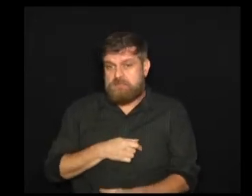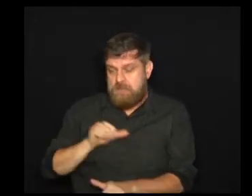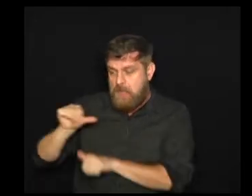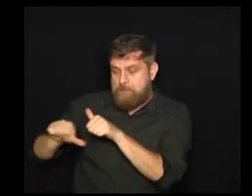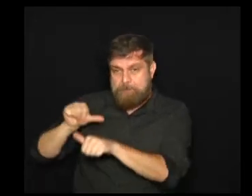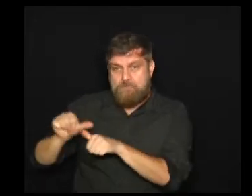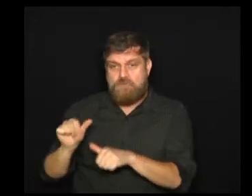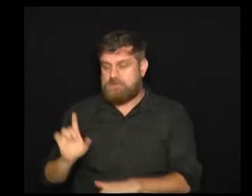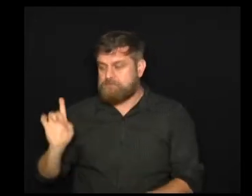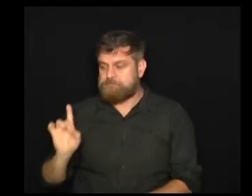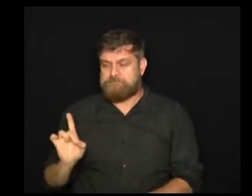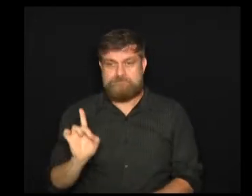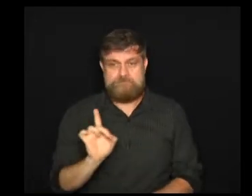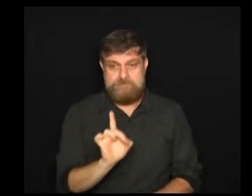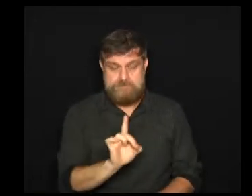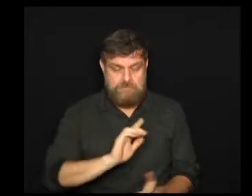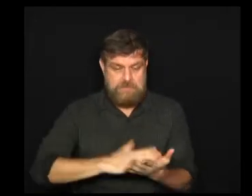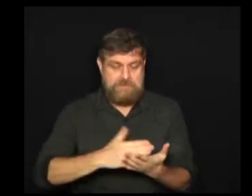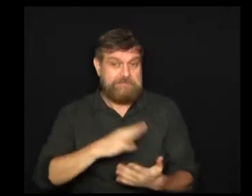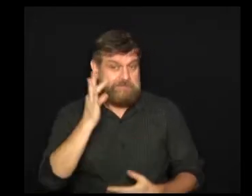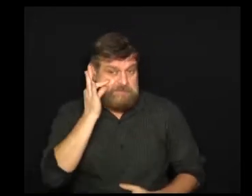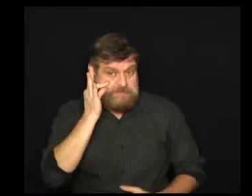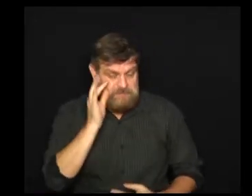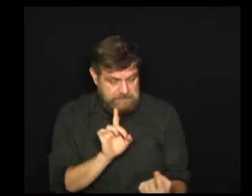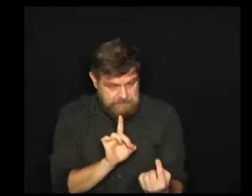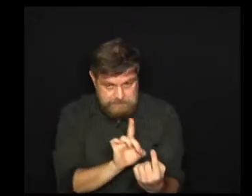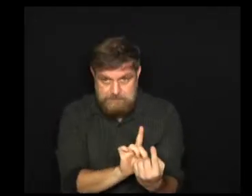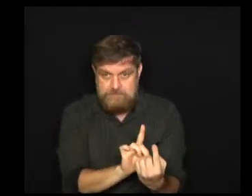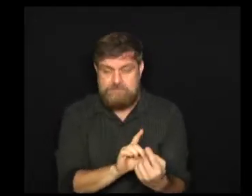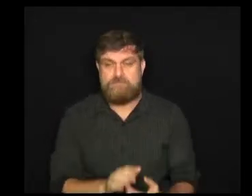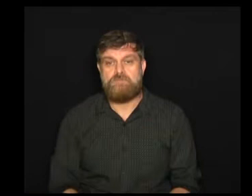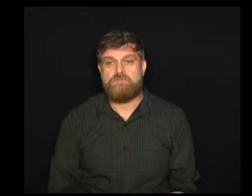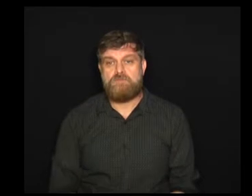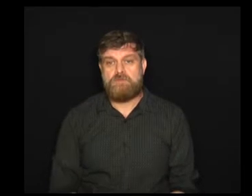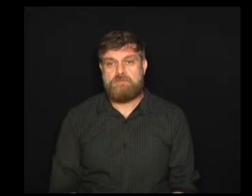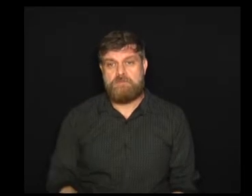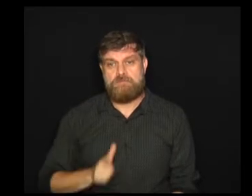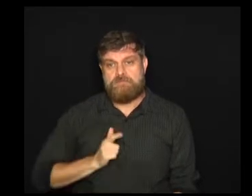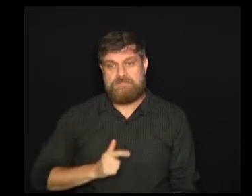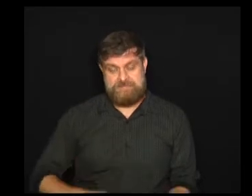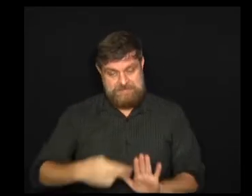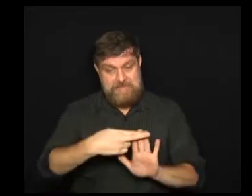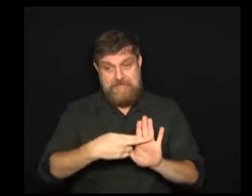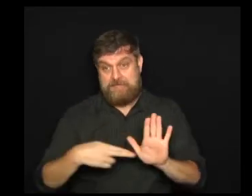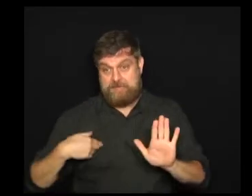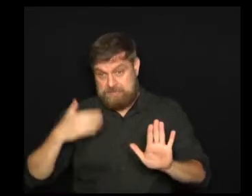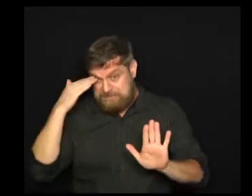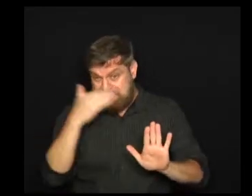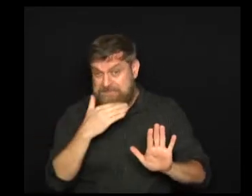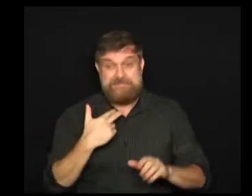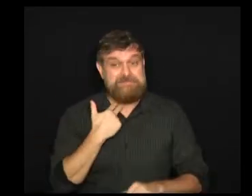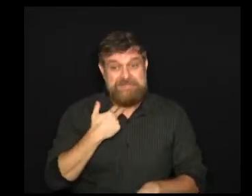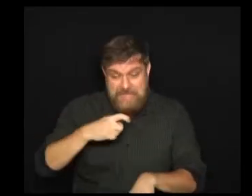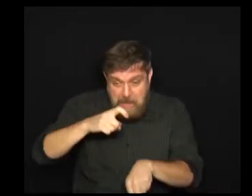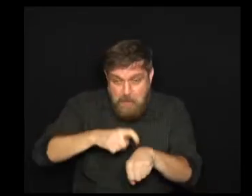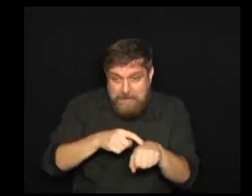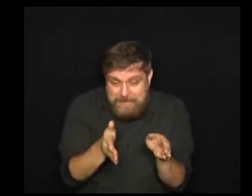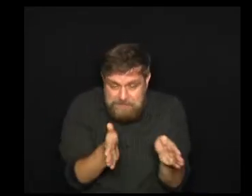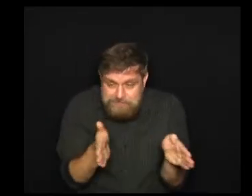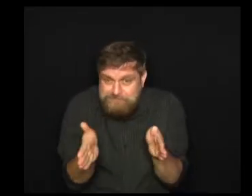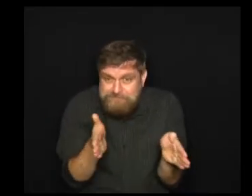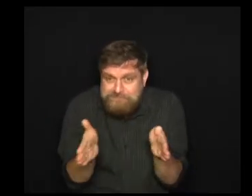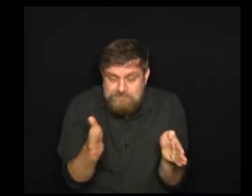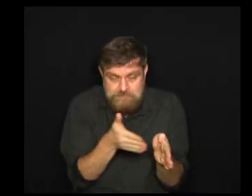lá, se desdobra para poder fazer esses atendimentos. Mas, via de regra, a gente não consegue atender muito fora desse horário núcleo, do horário